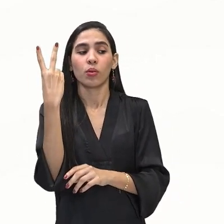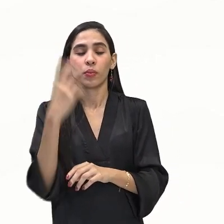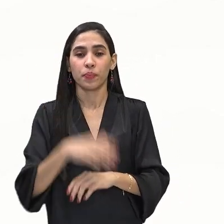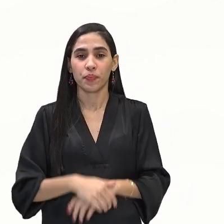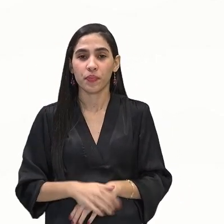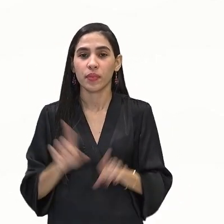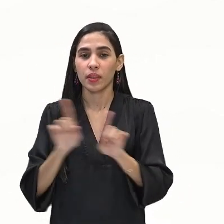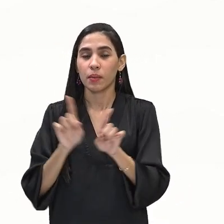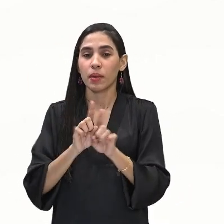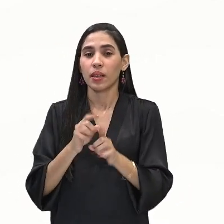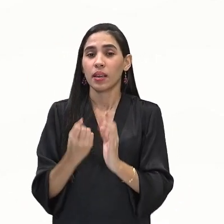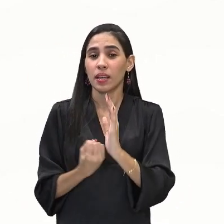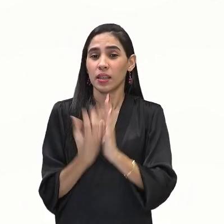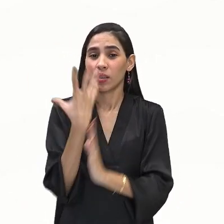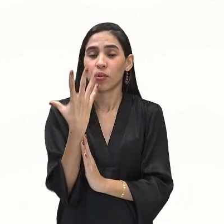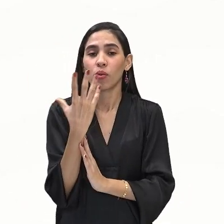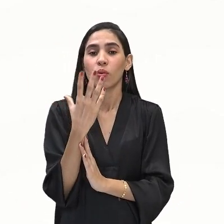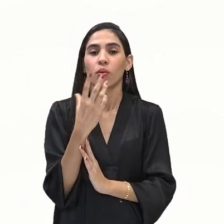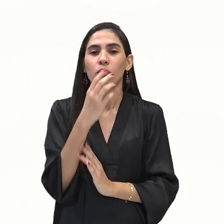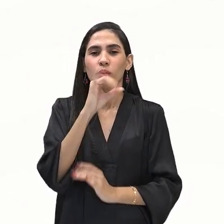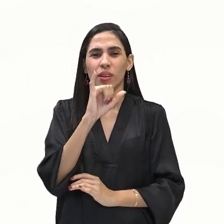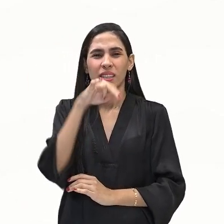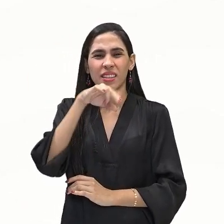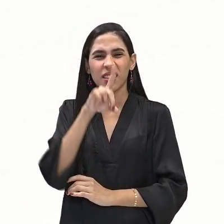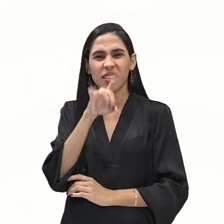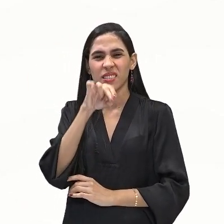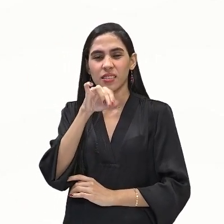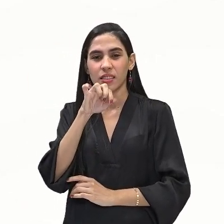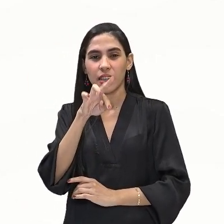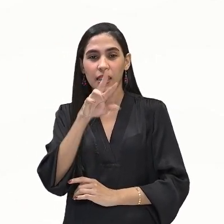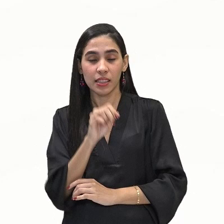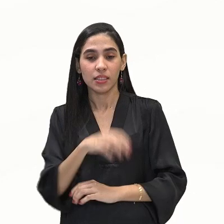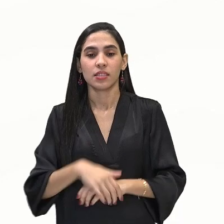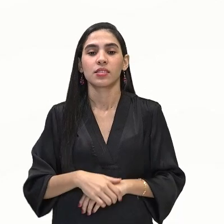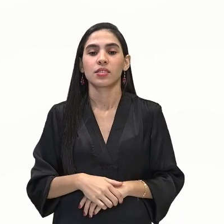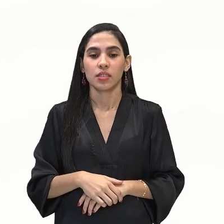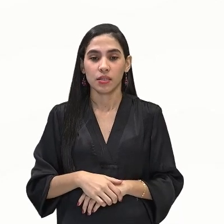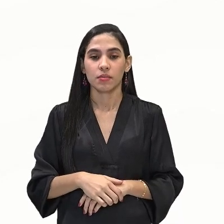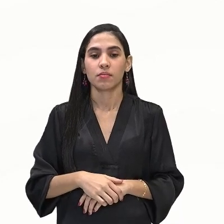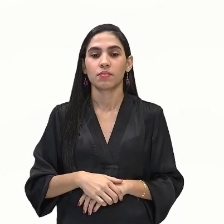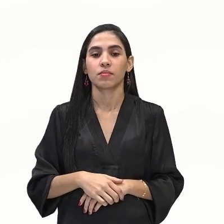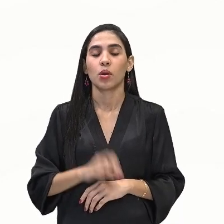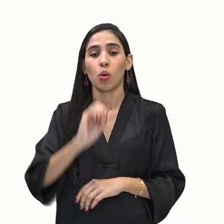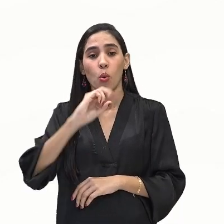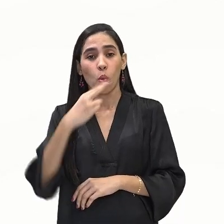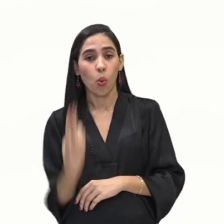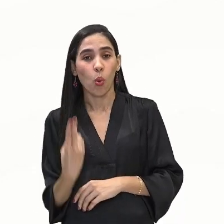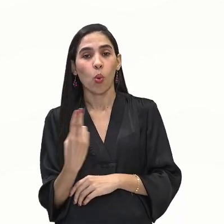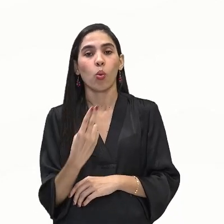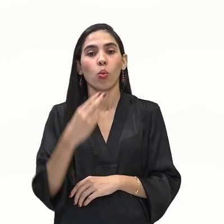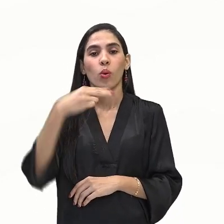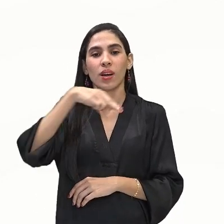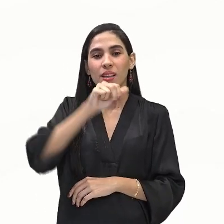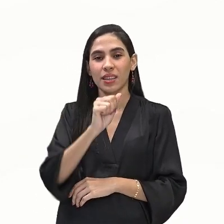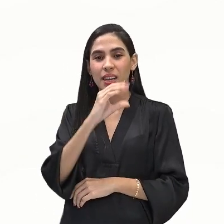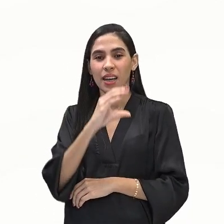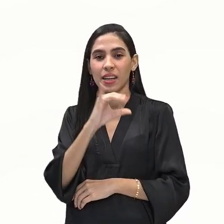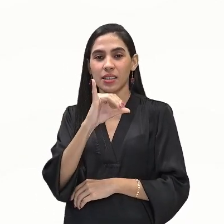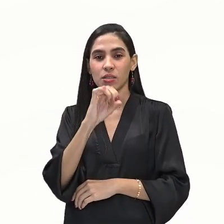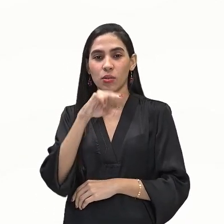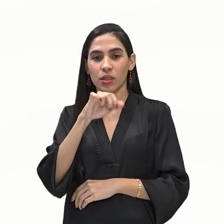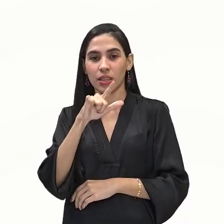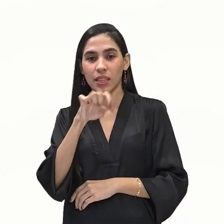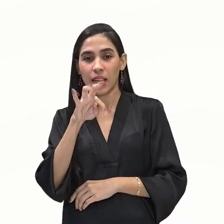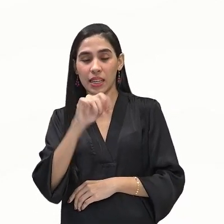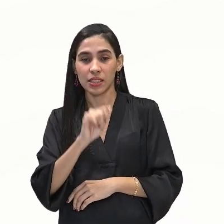por criar a expressão indianista. Por isso, essa primeira geração é chamada de indianista ou nacionalista. Quais são